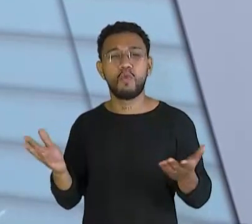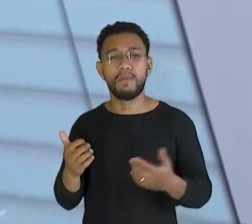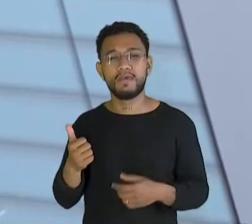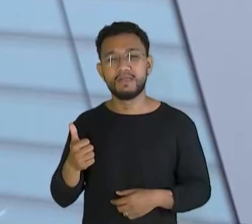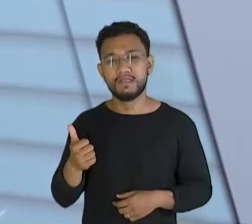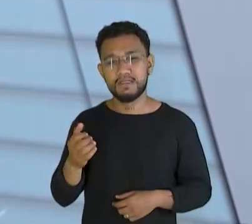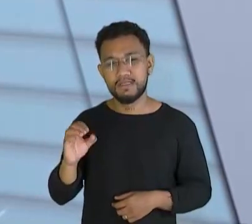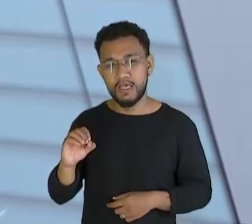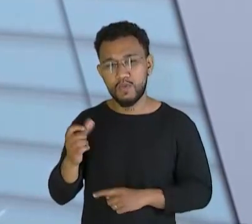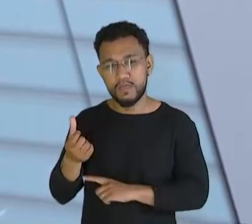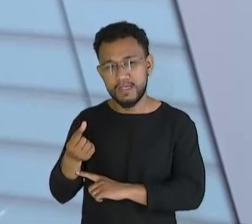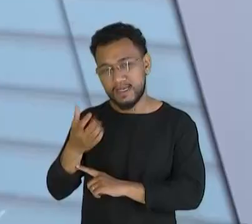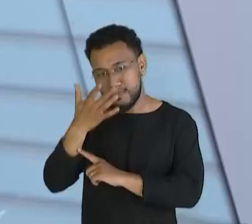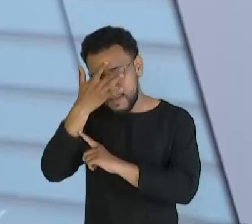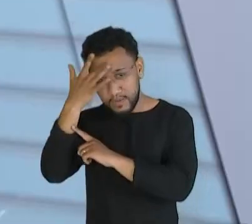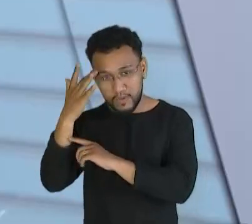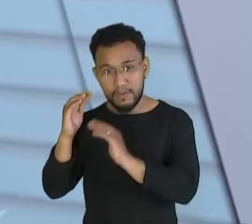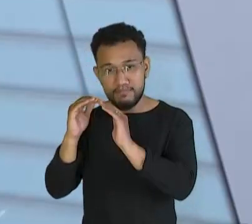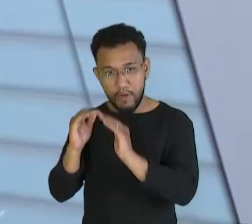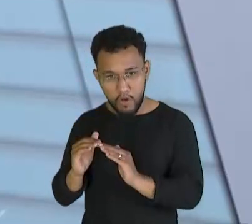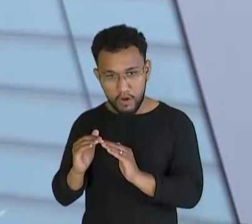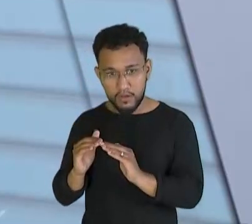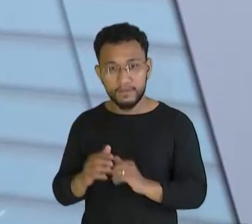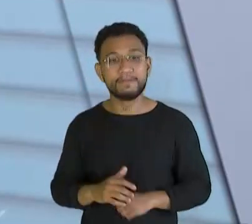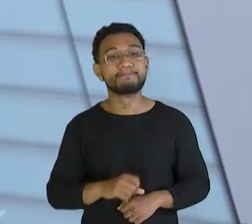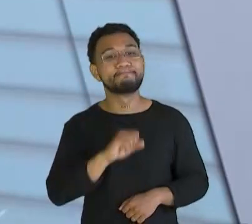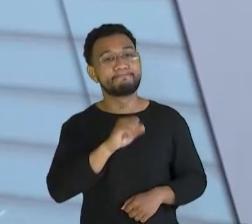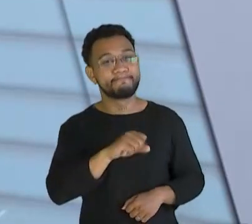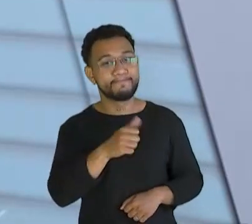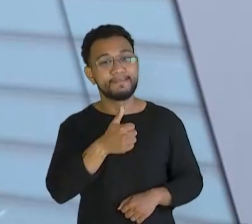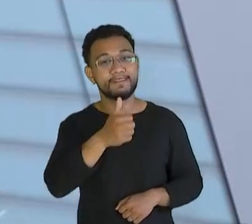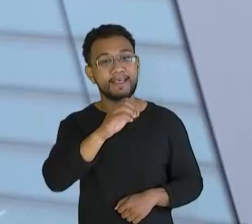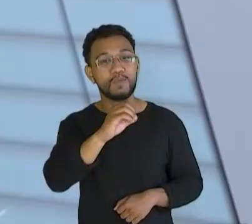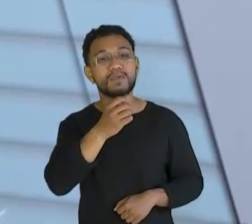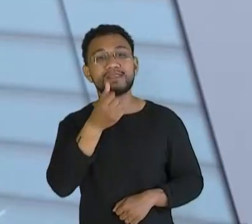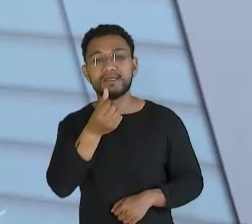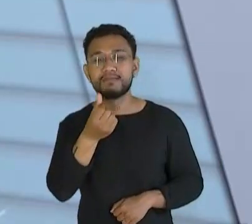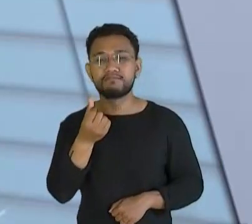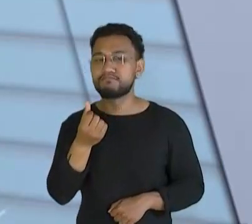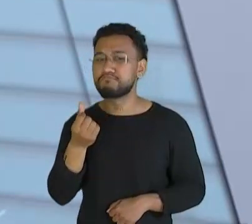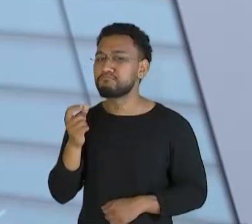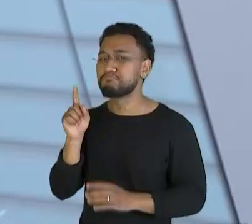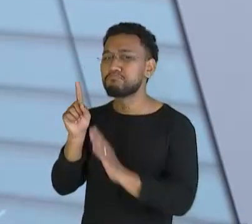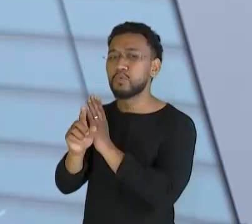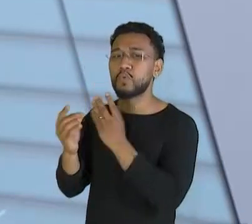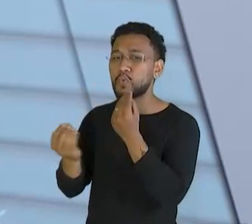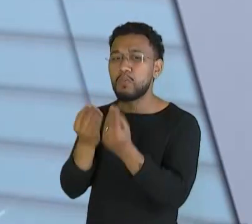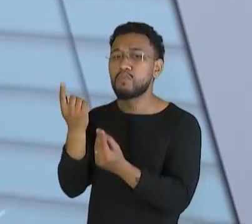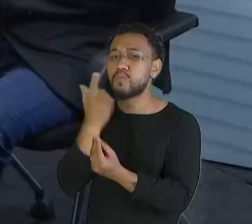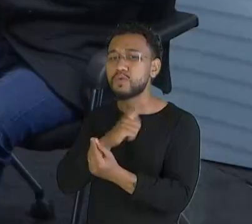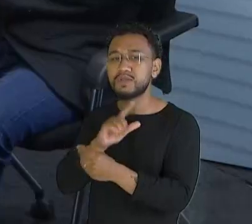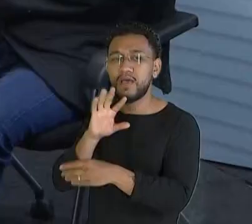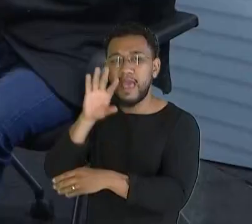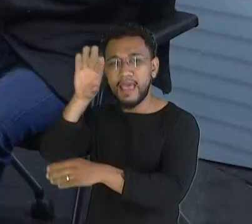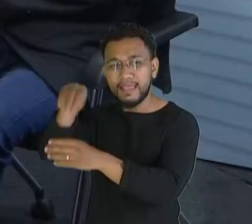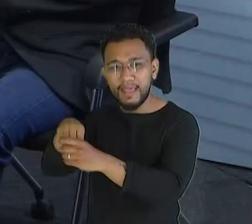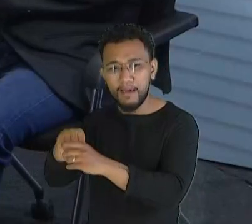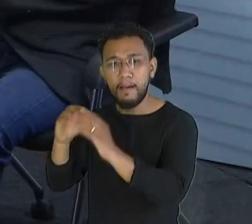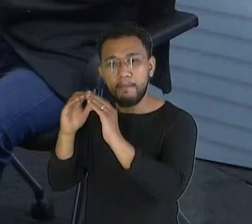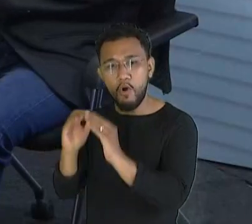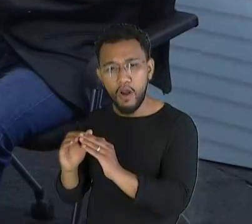106? Isso, atualmente 106 pessoas. Muito bem. Como é que a pessoa entra na casa do estudante? Então, tem um processo